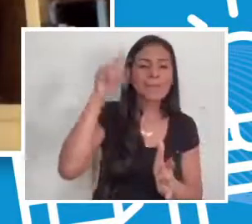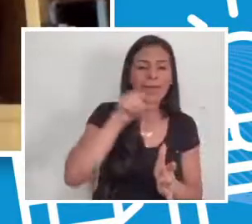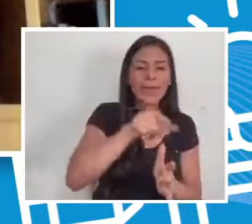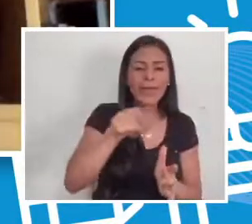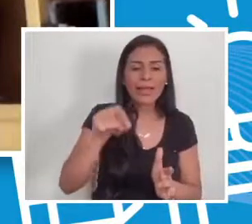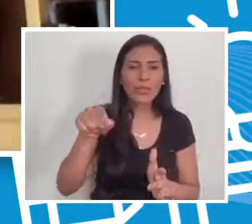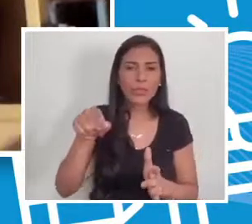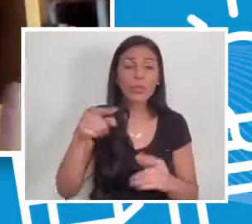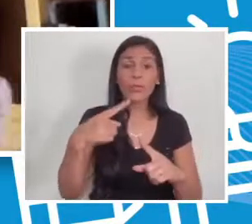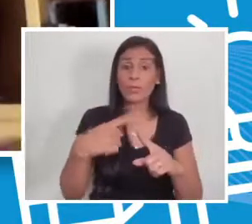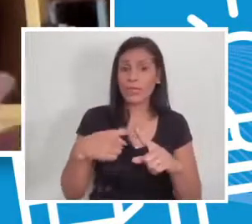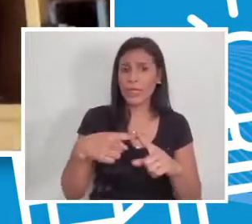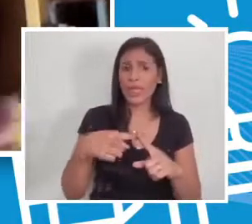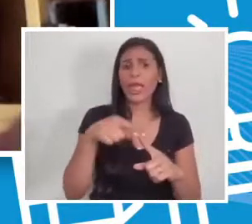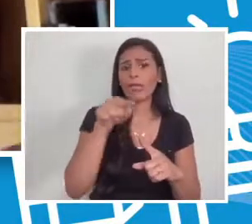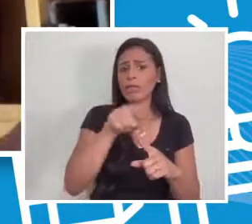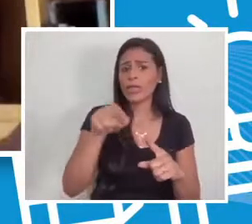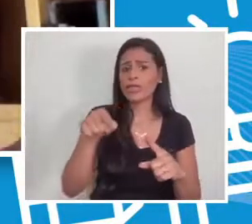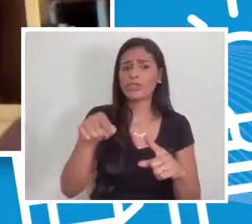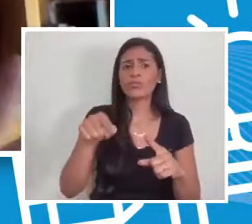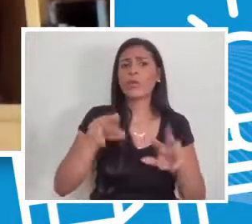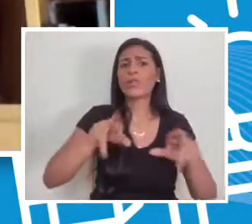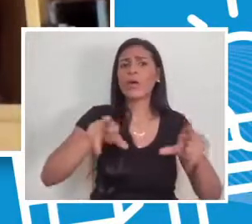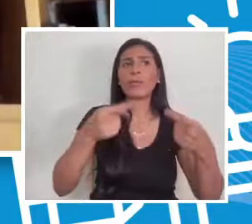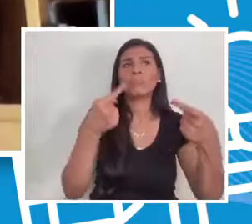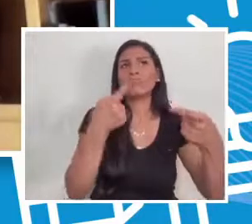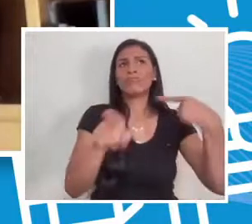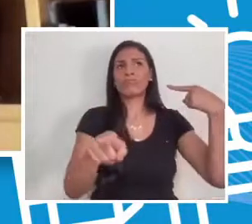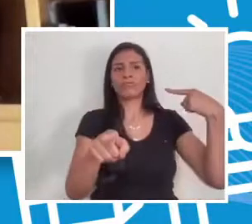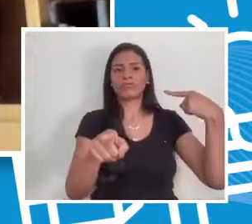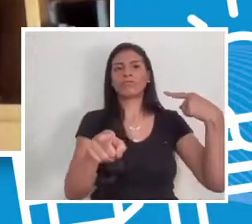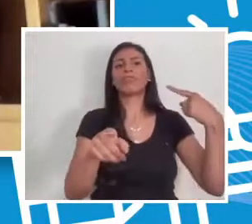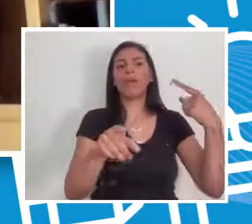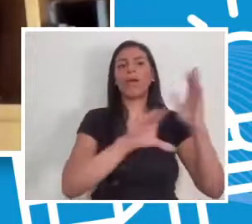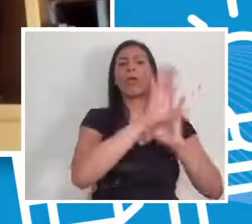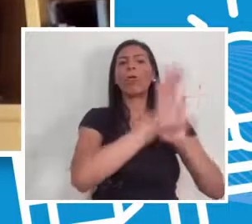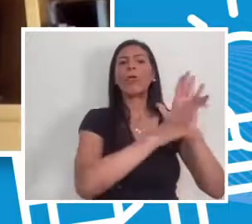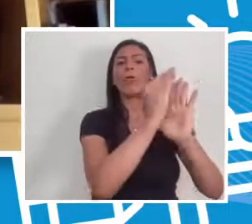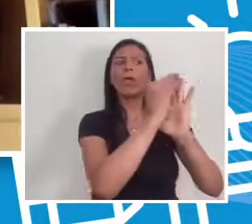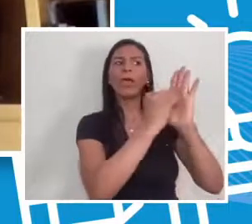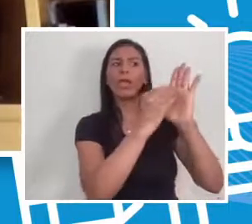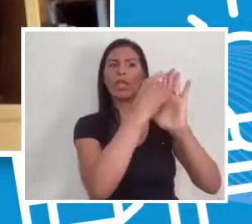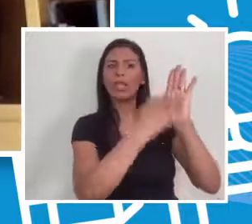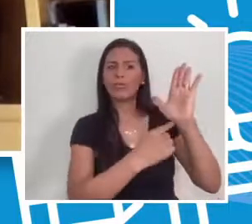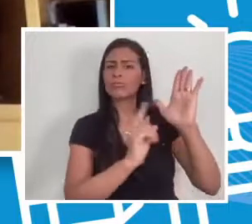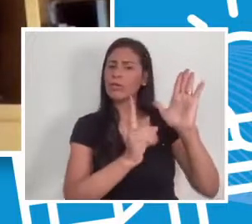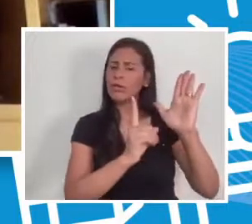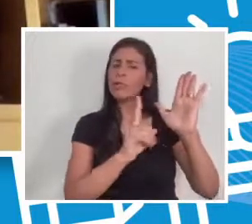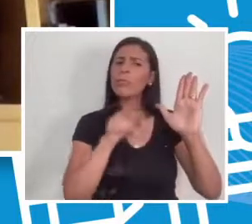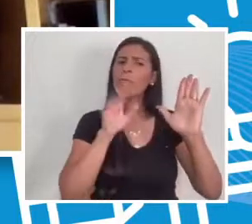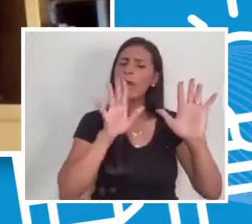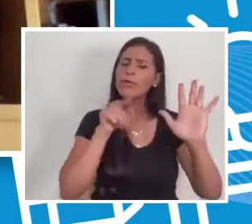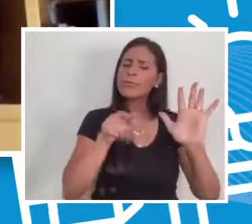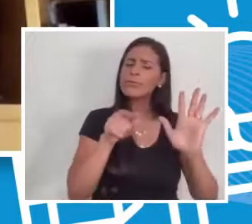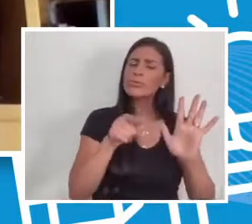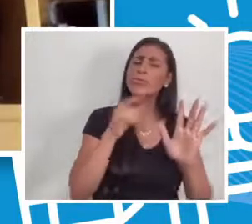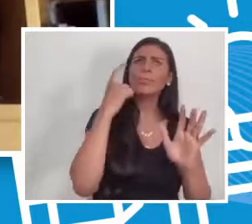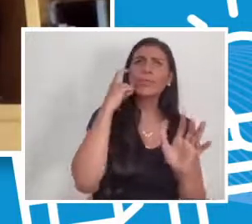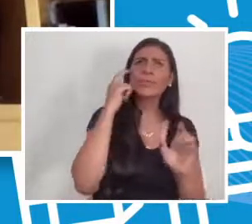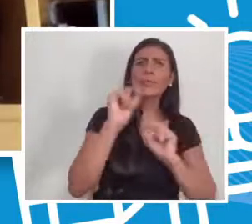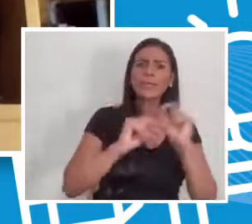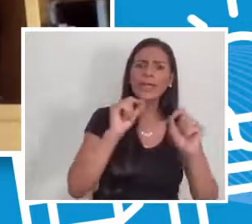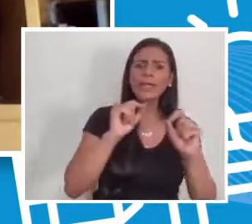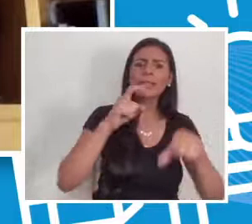fora o componente curricular, mas ela permite que, ao sentarmos juntos, nós priorizemos as